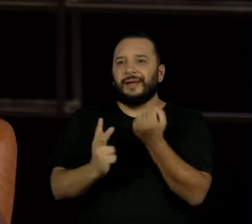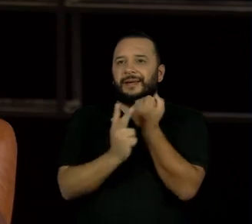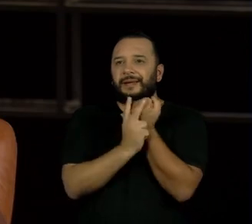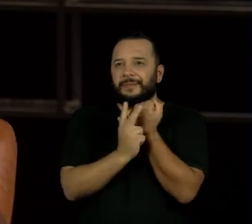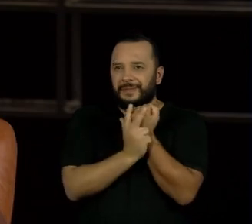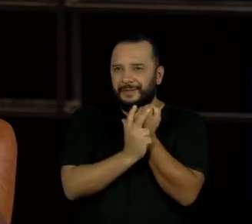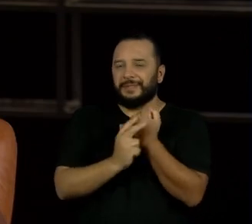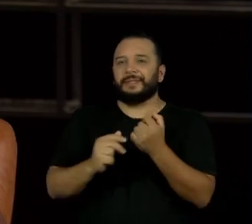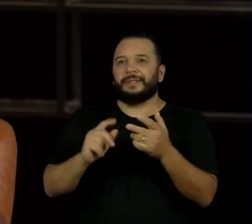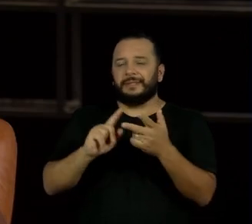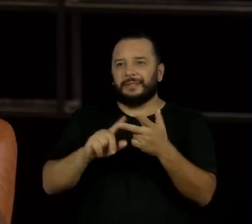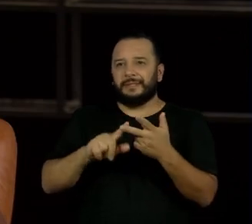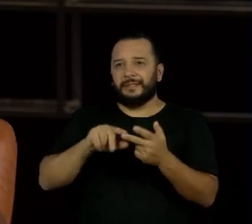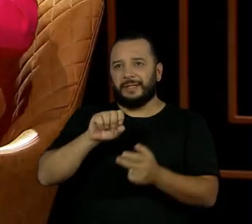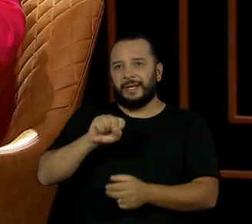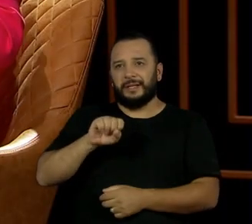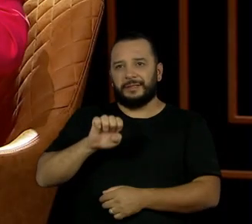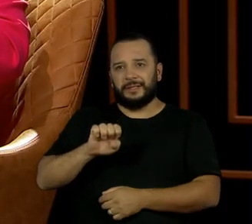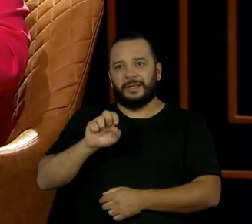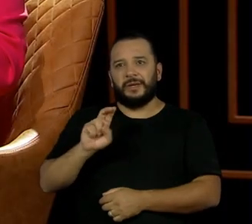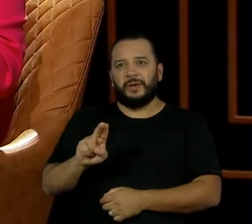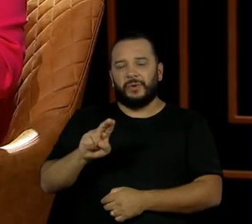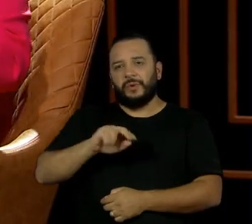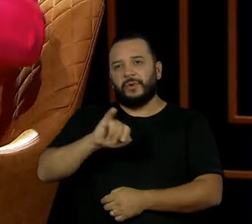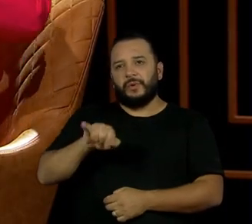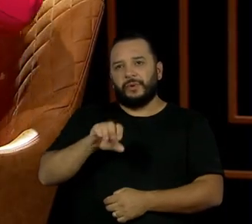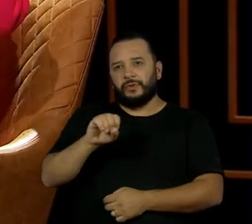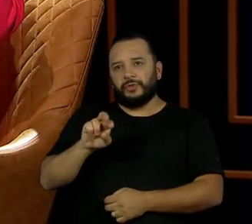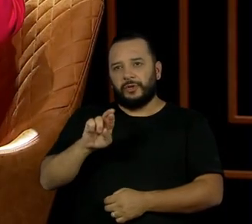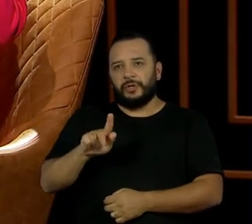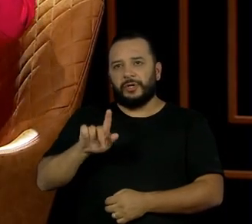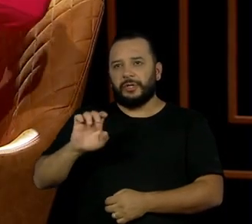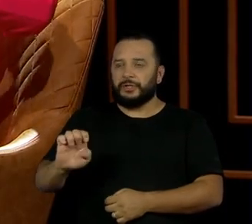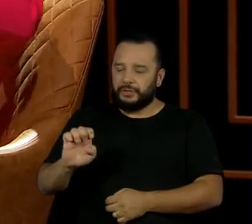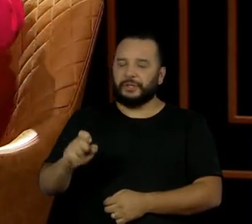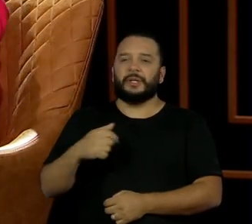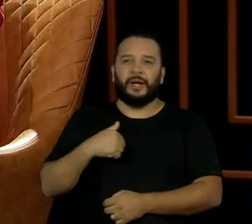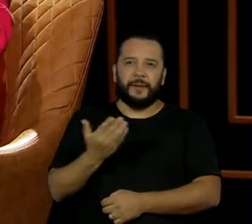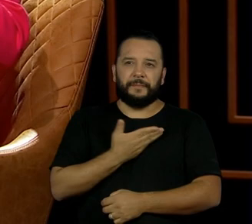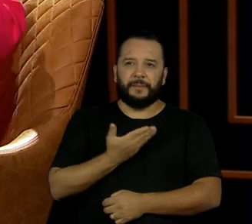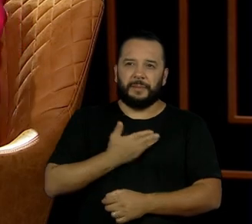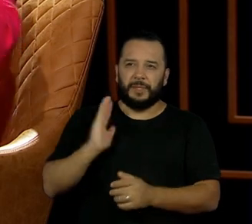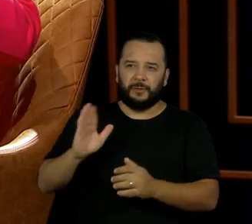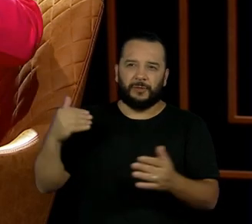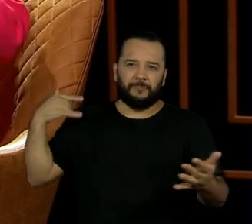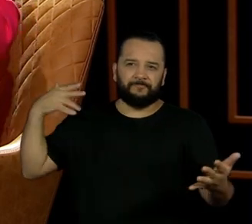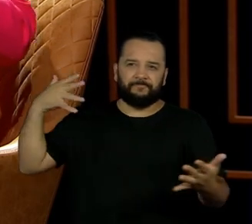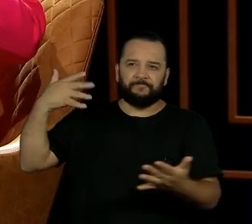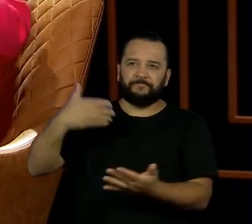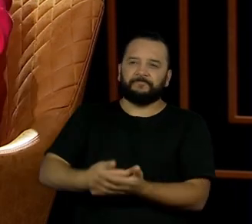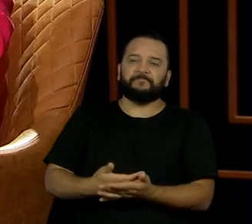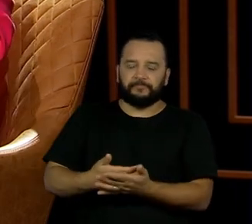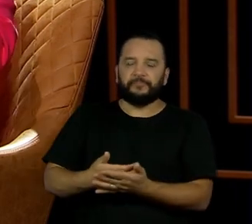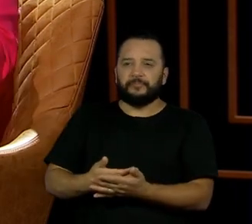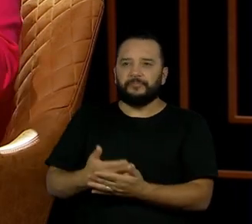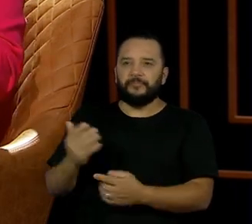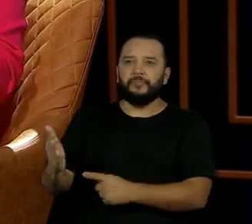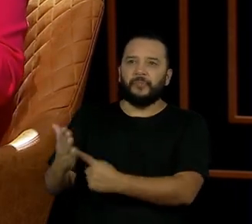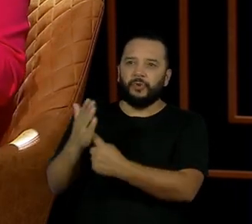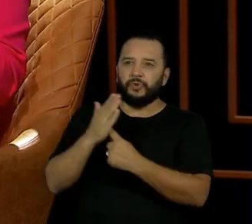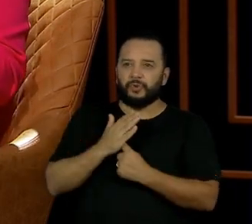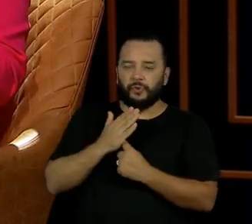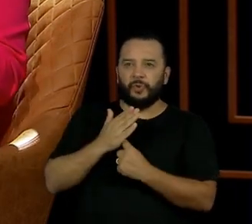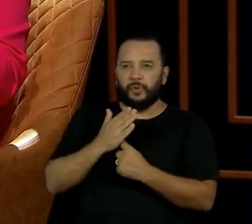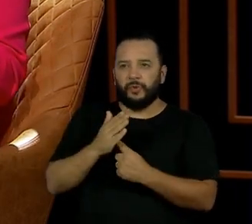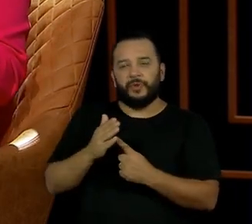amigo de muito tempo que me mostrou um outro caminho também dessa vertente Negra